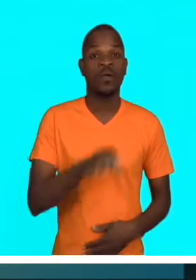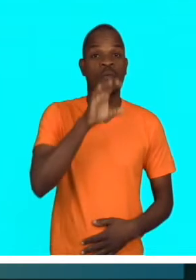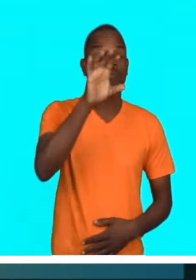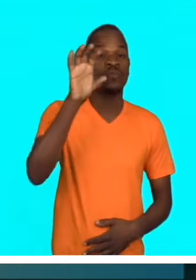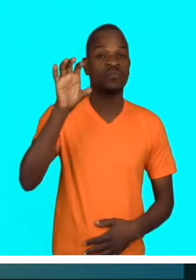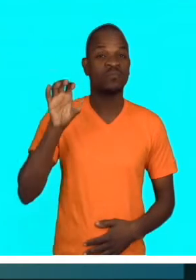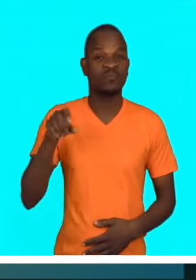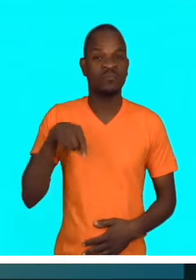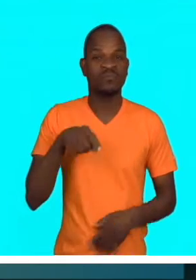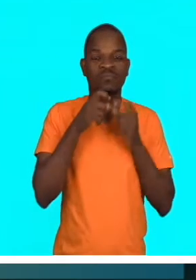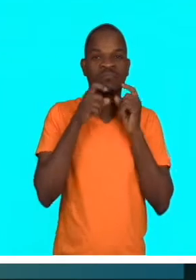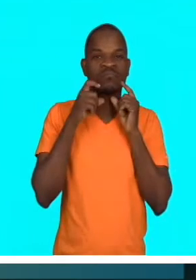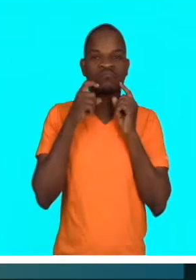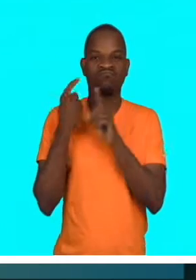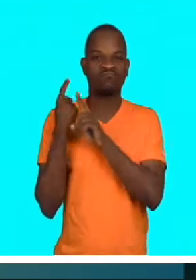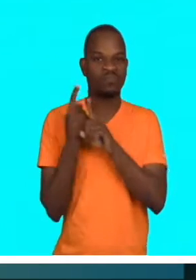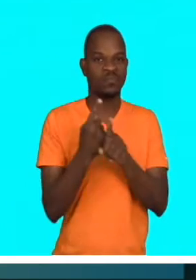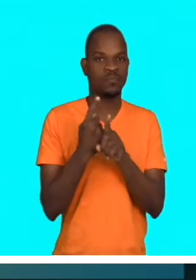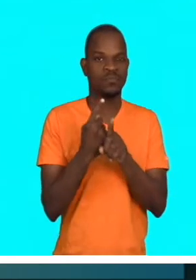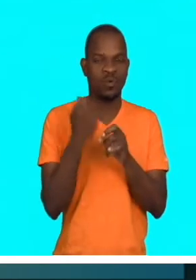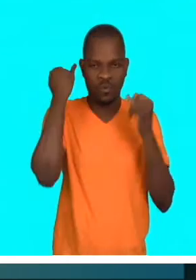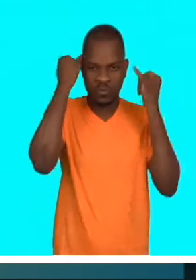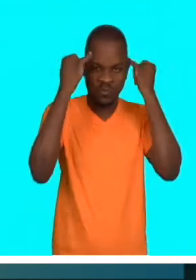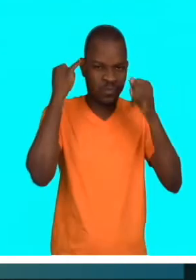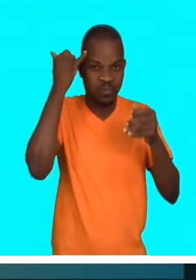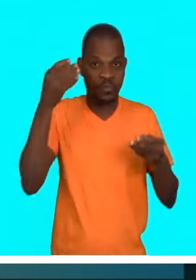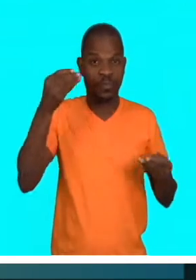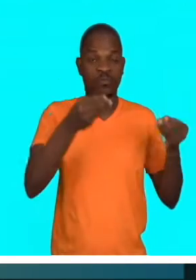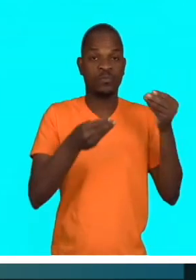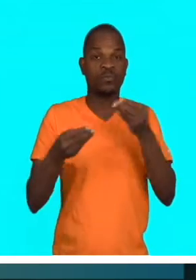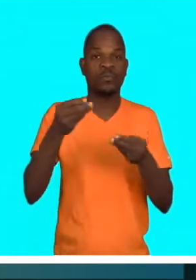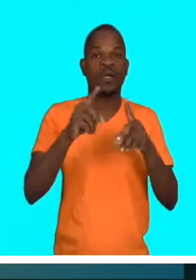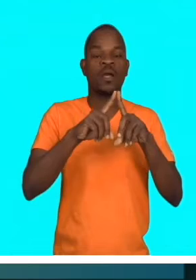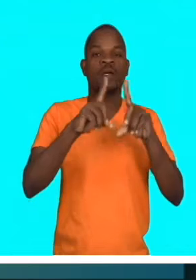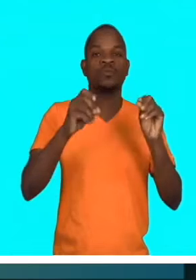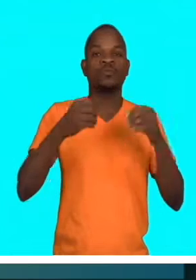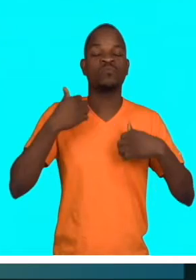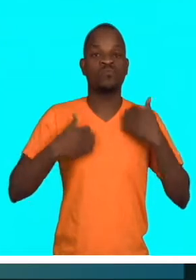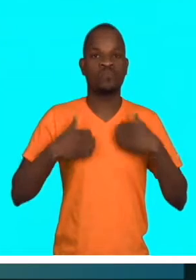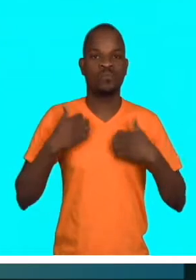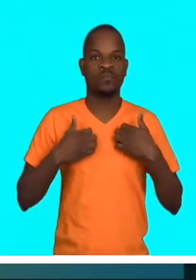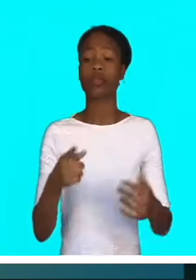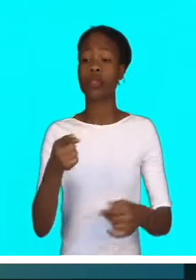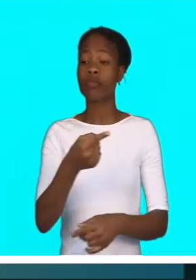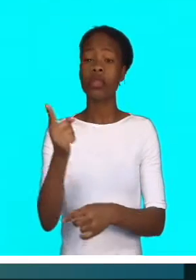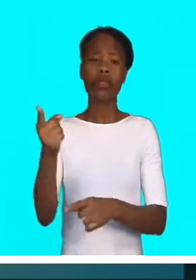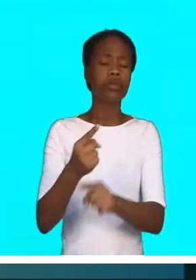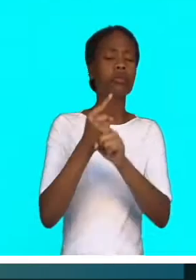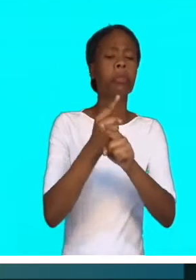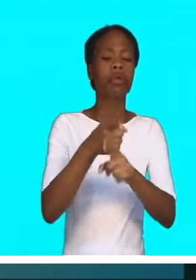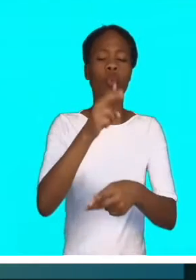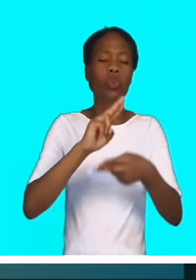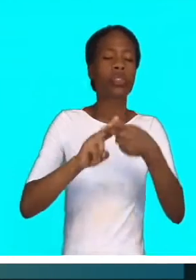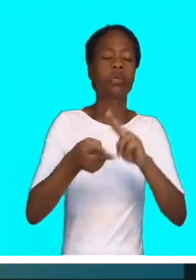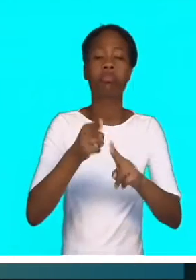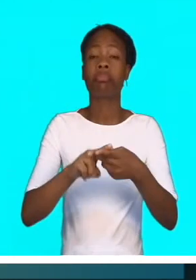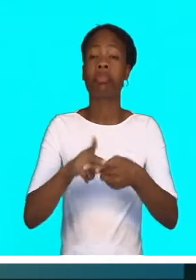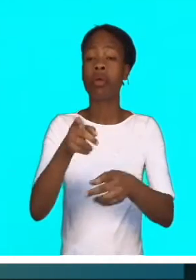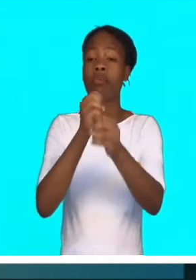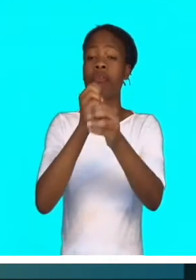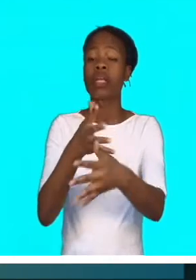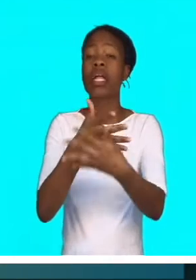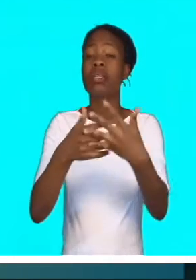Então, as províncias, estando aqui, todas vão trazendo subsídios daquilo que são as suas práticas. No encontro, estiveram